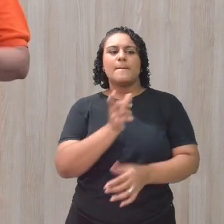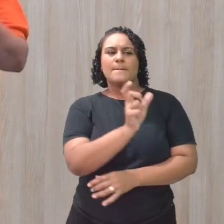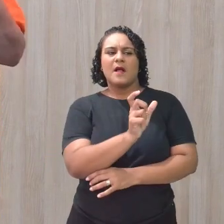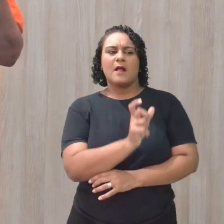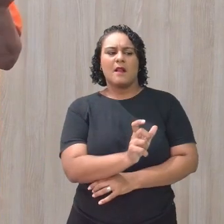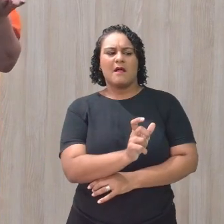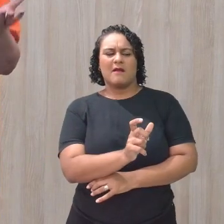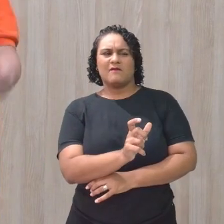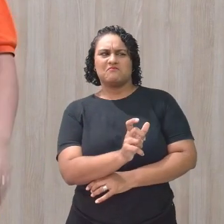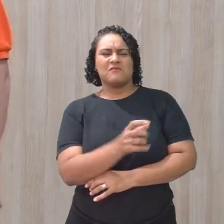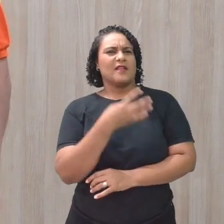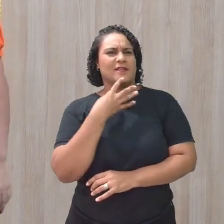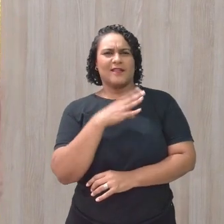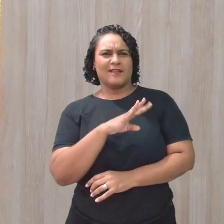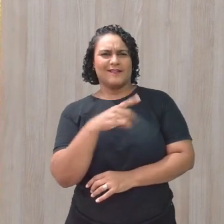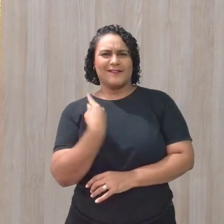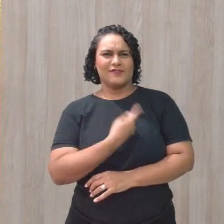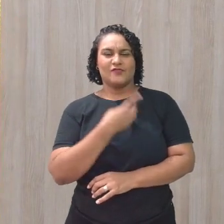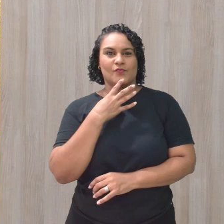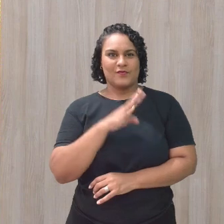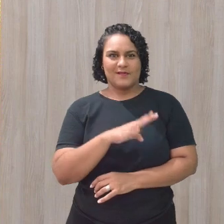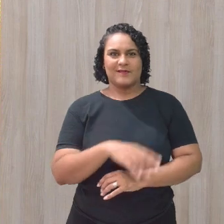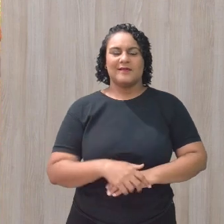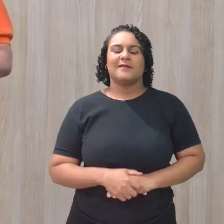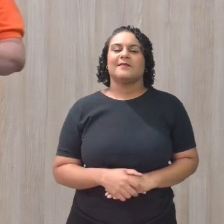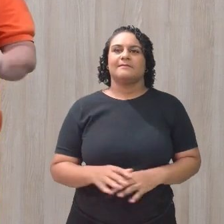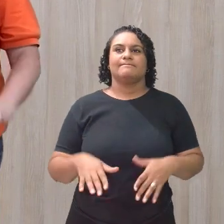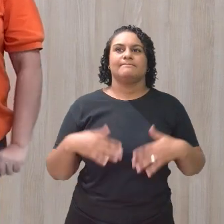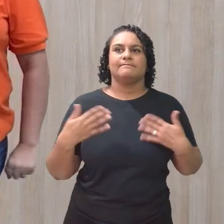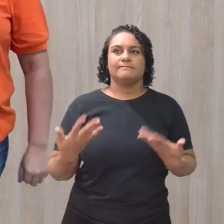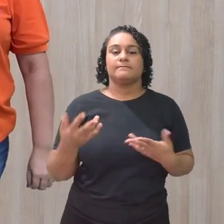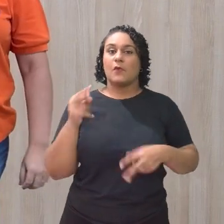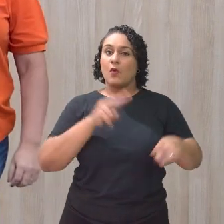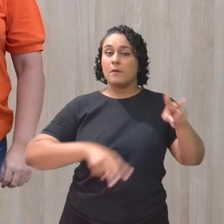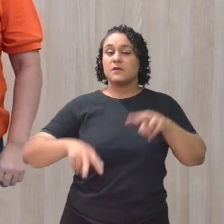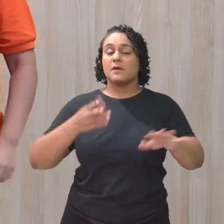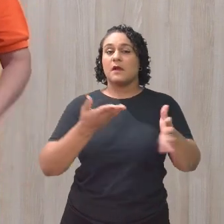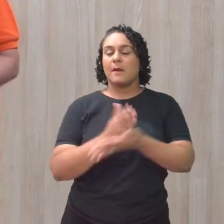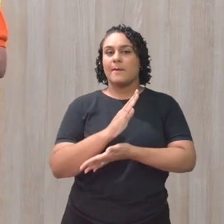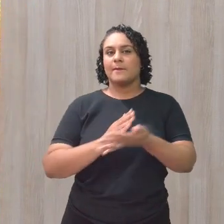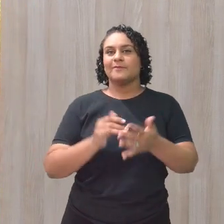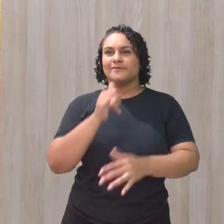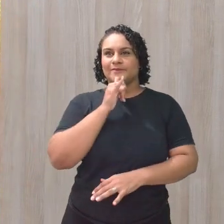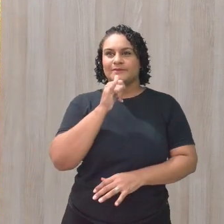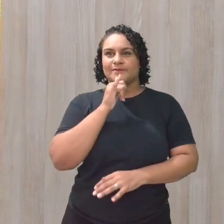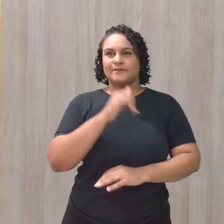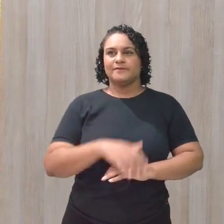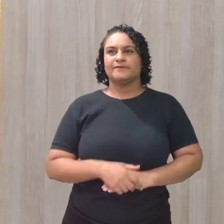para mim e para você. Então, observe alguns exemplos.